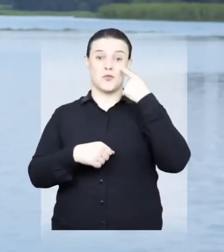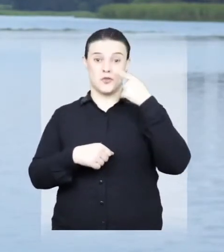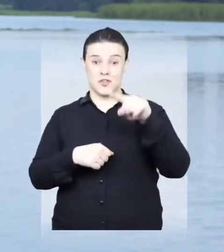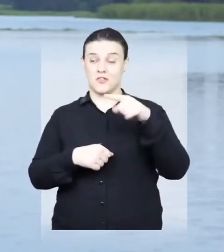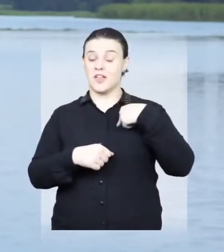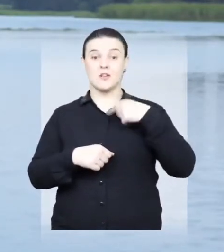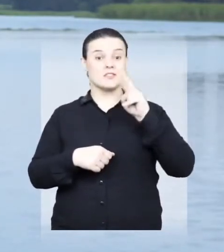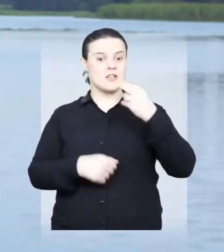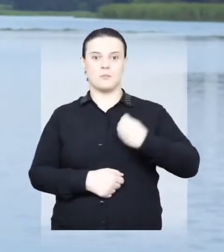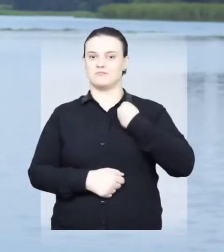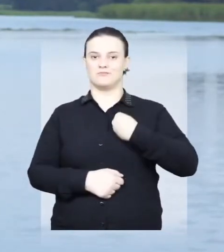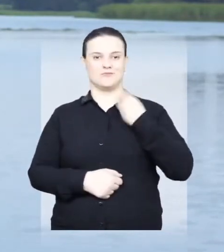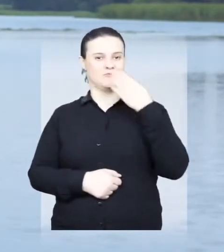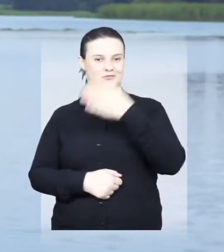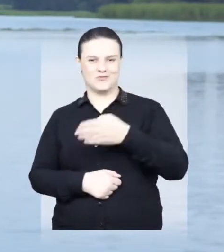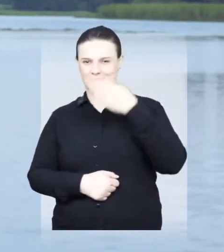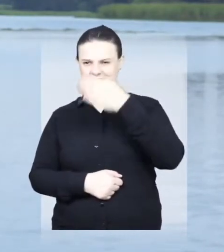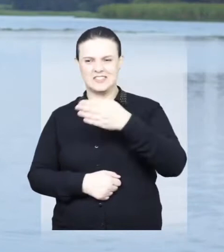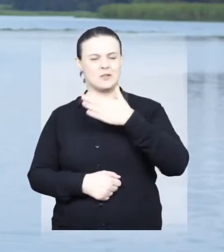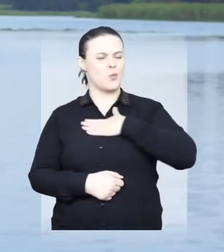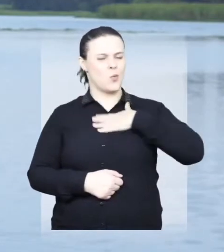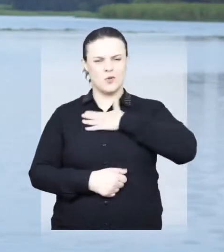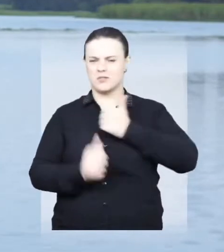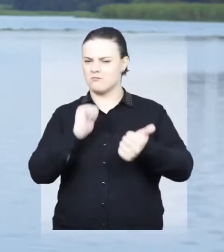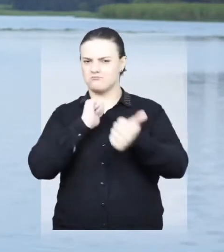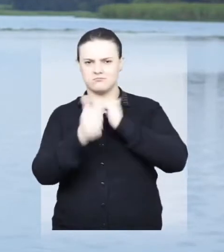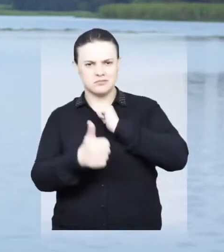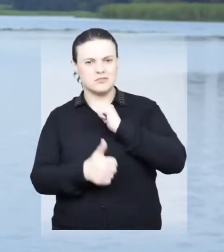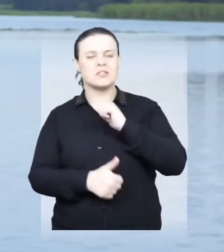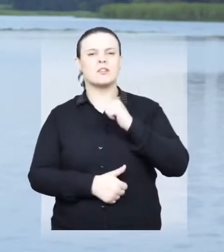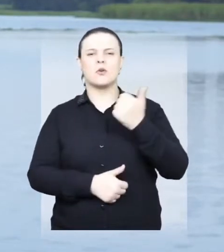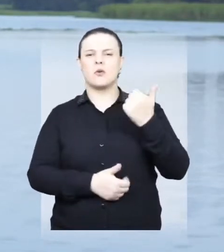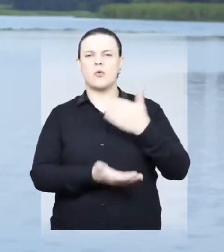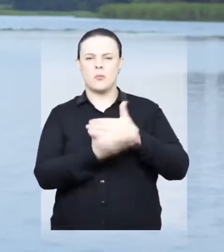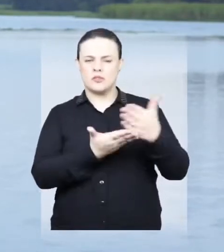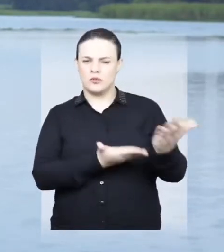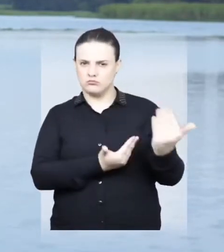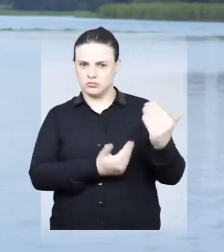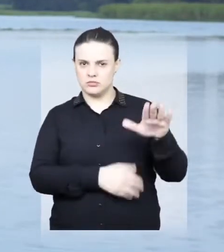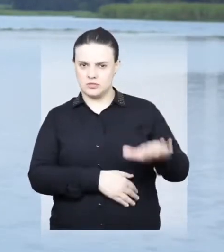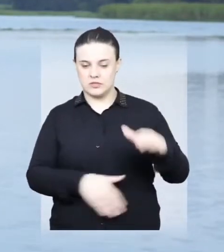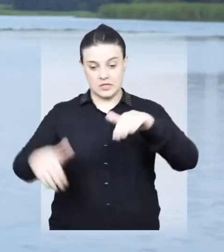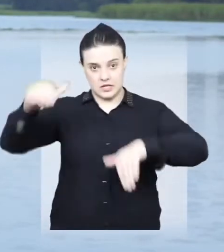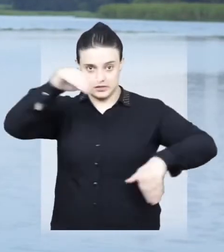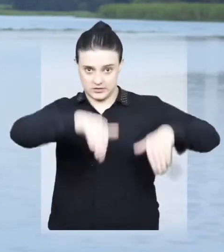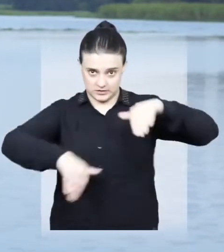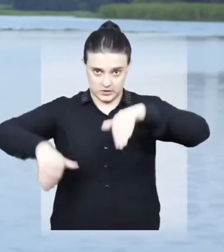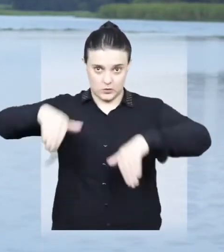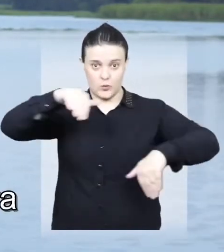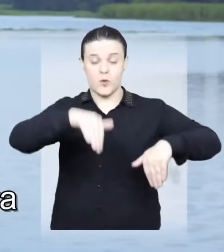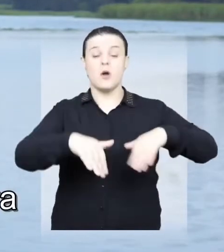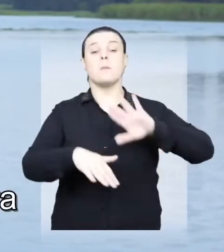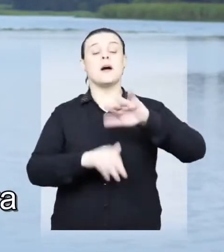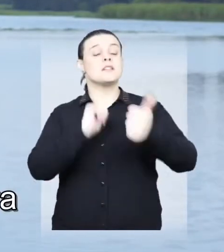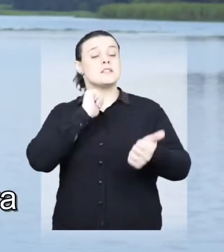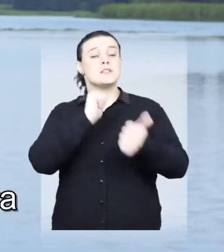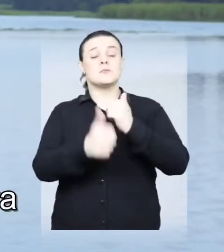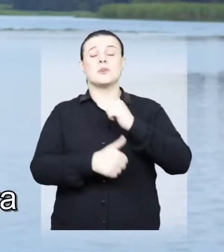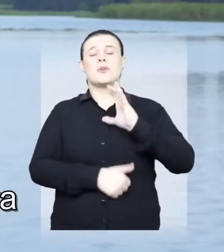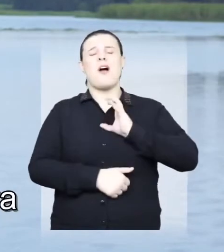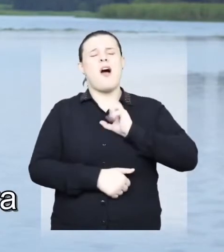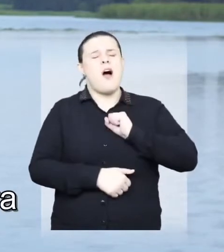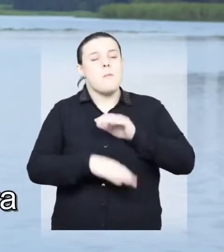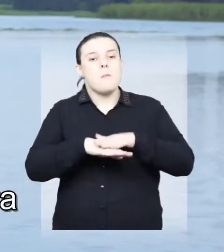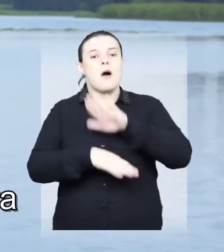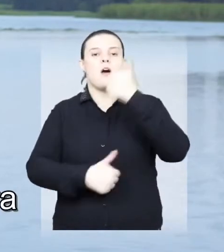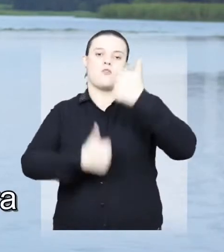eu sempre estava presente. Sempre fui atleta. Eu fui atleta muito nova do alto rendimento da natação, mas o esporte que eu mais